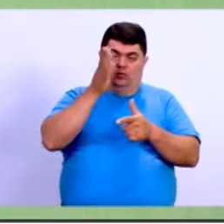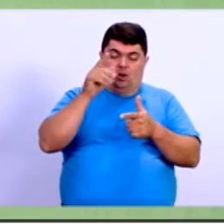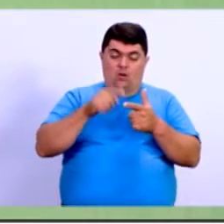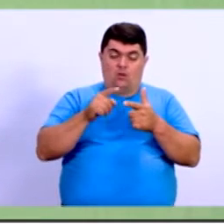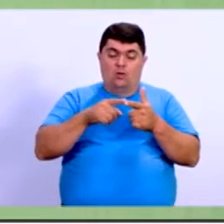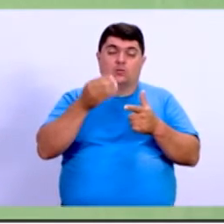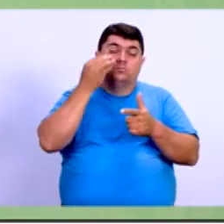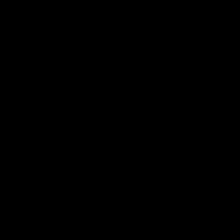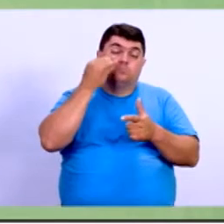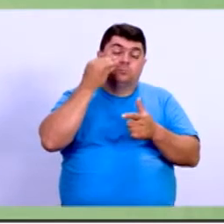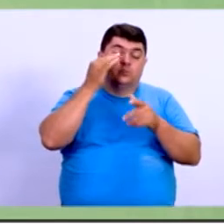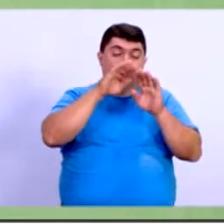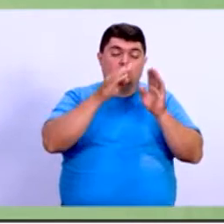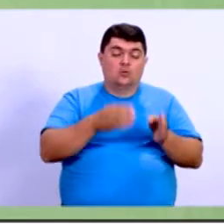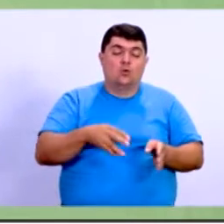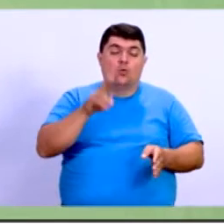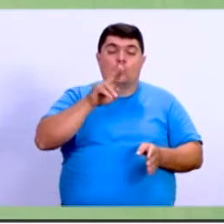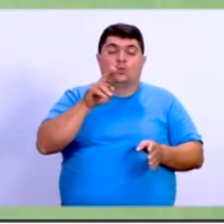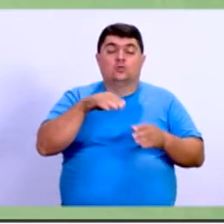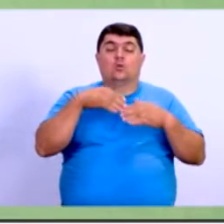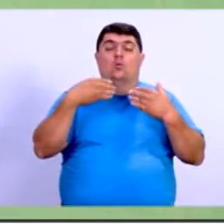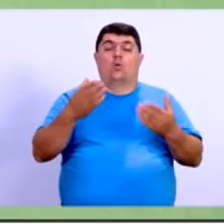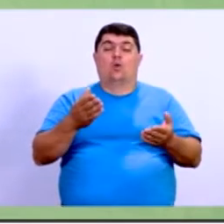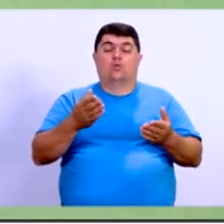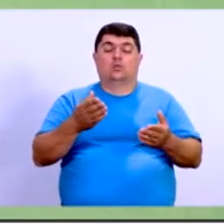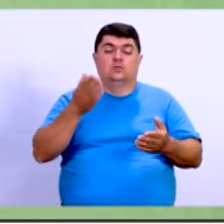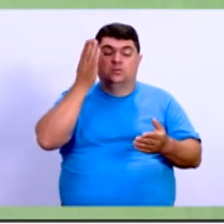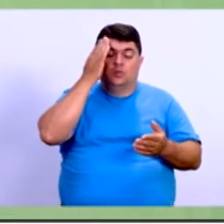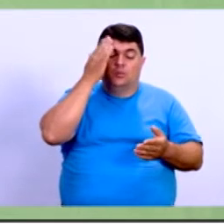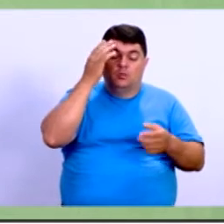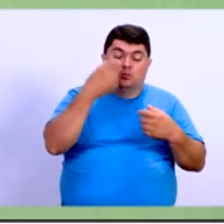de requisitos, a gente transcreve o que a gente vai precisar fazer.